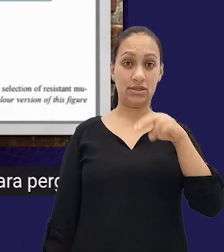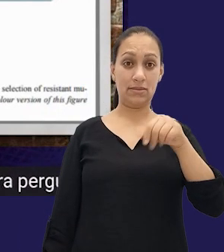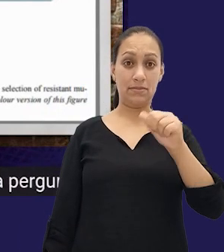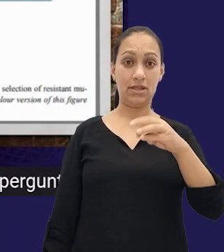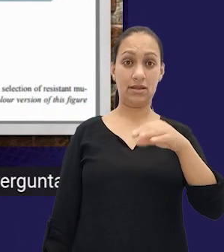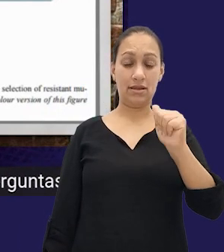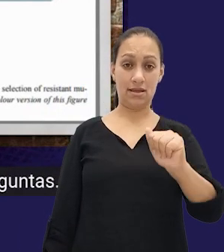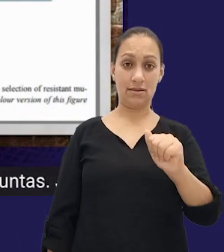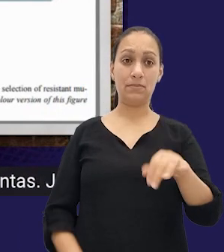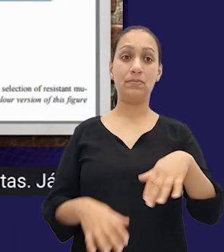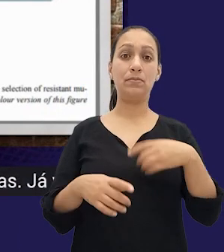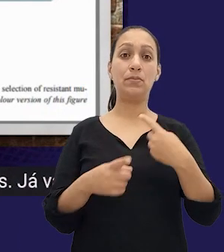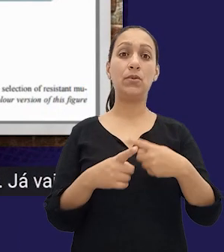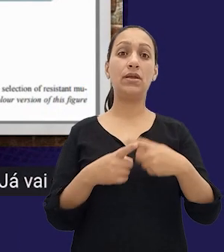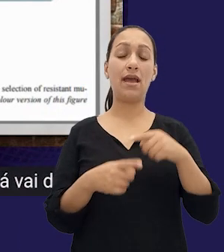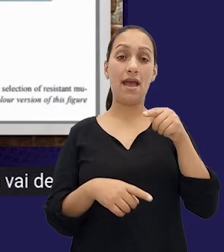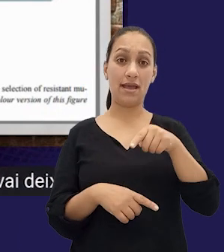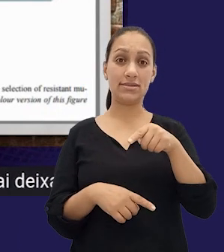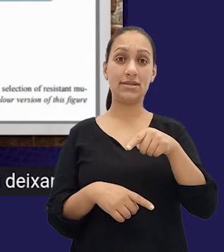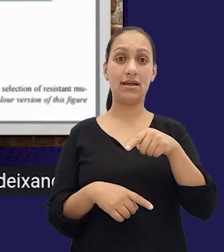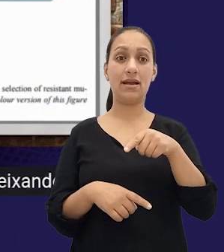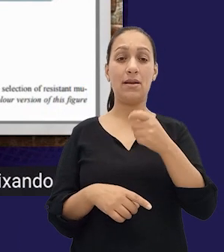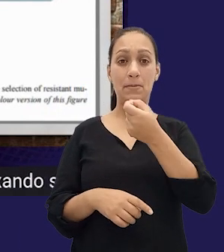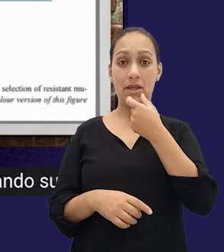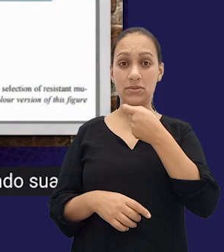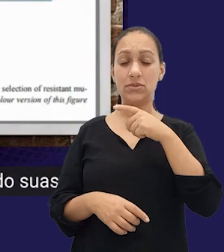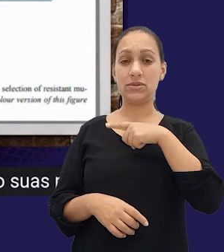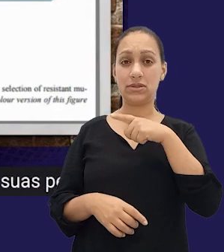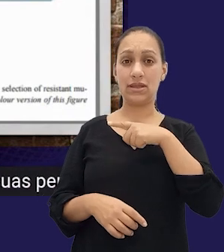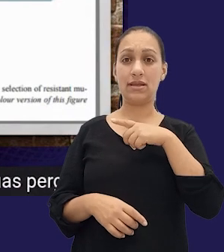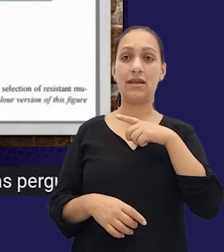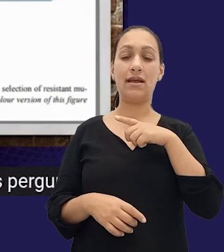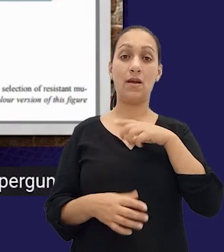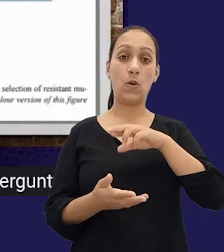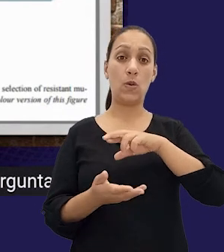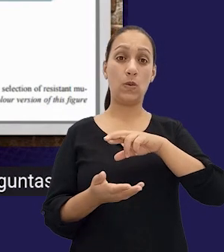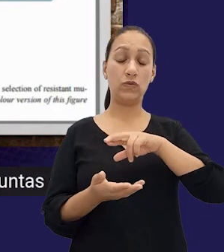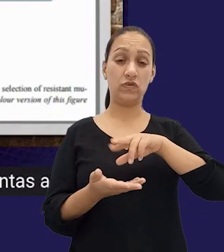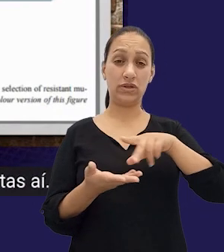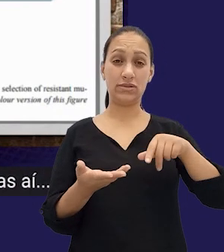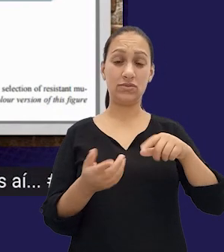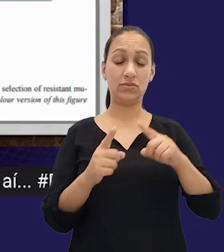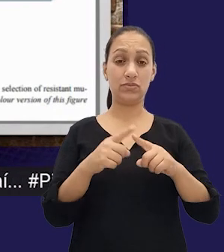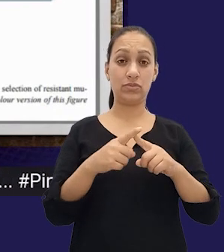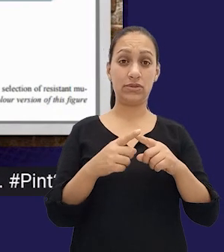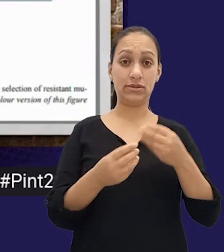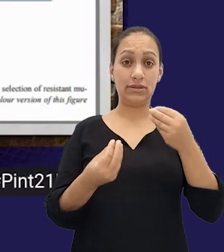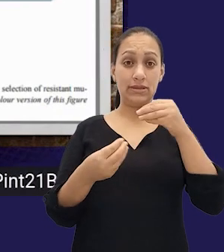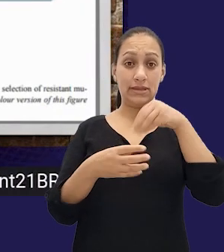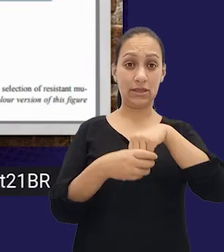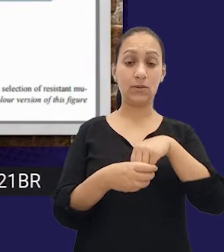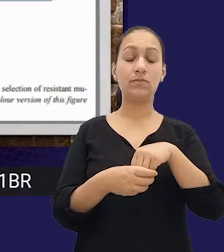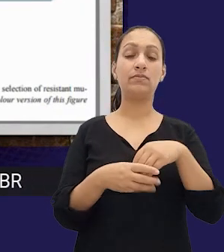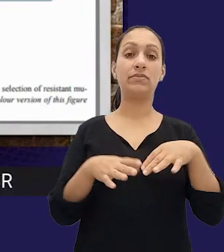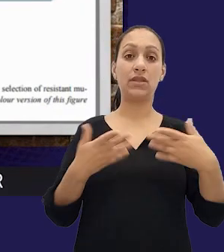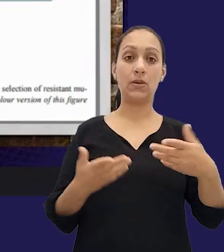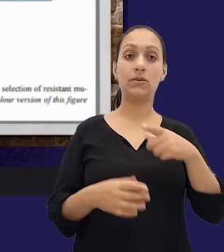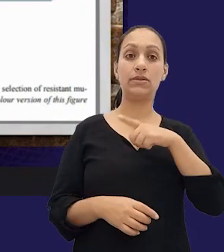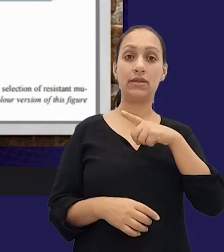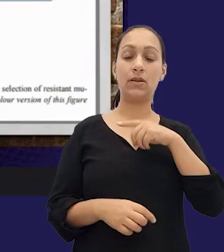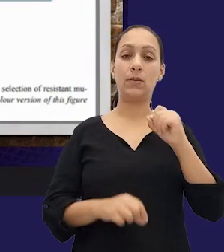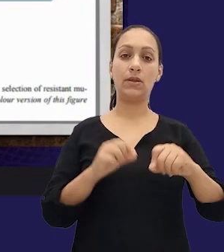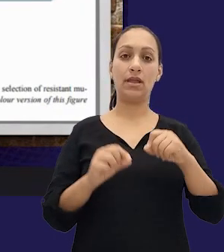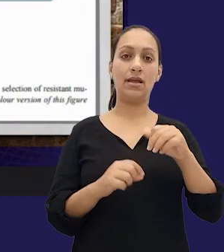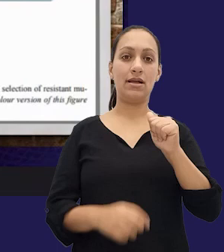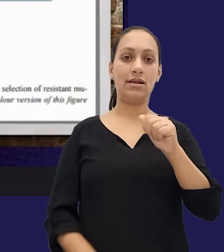um macrolídeo, né? Junto com a claritromicina e a eritromicina. Então, os macrolídeos, eles têm, né? No caso, a